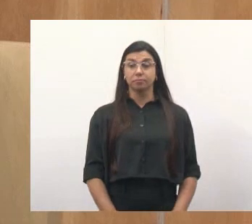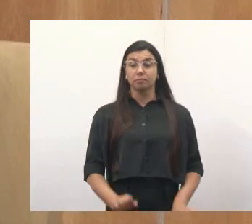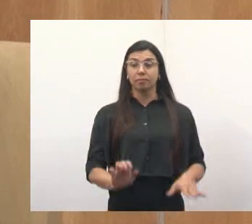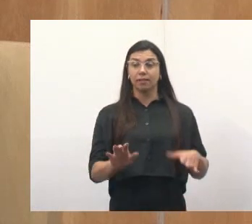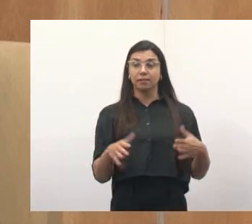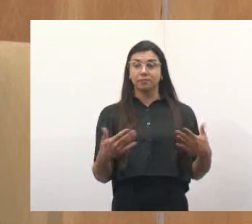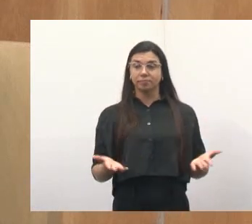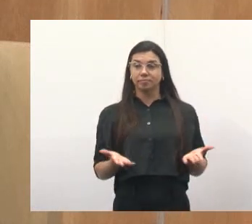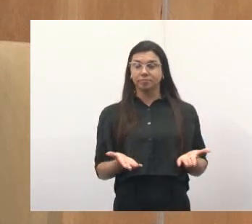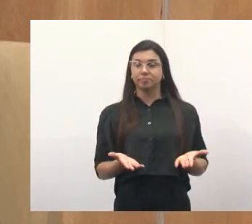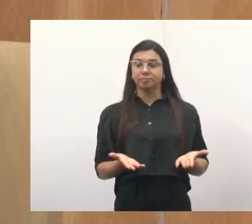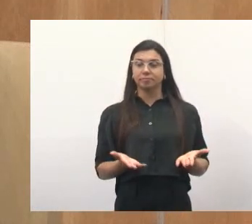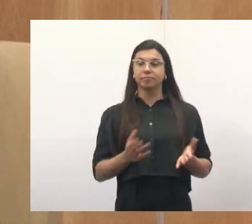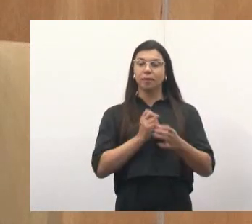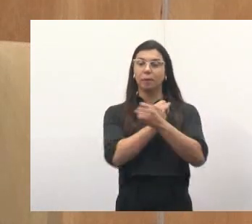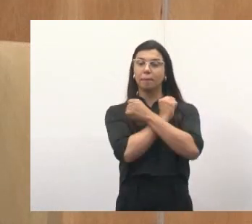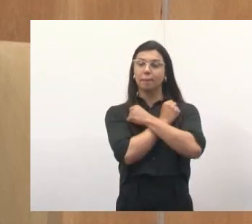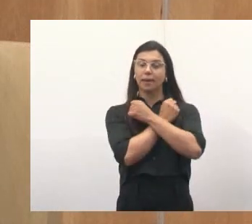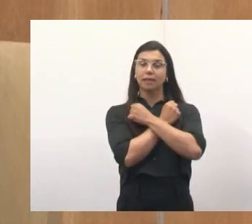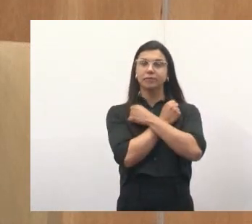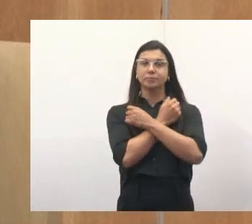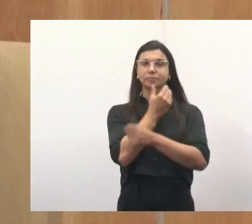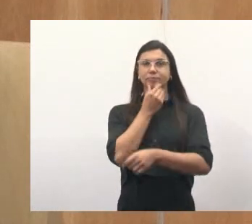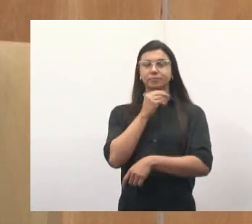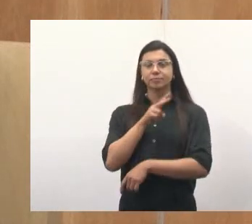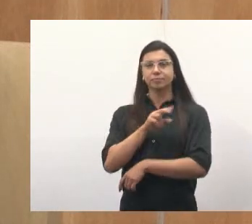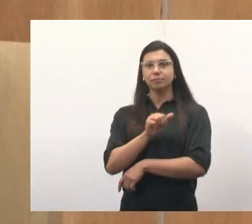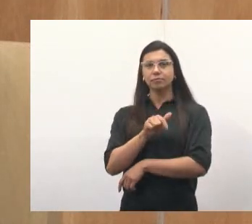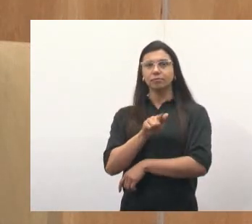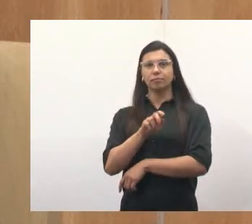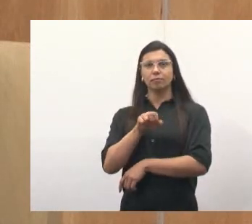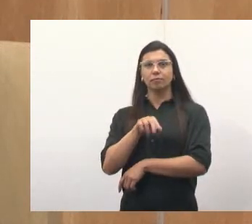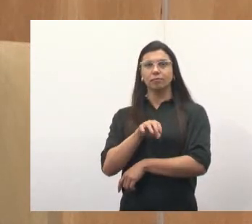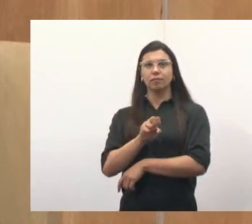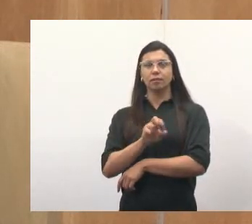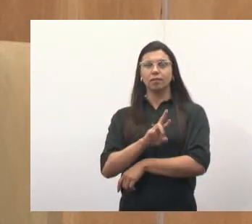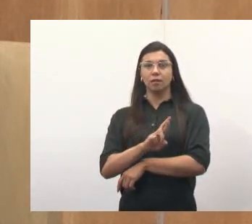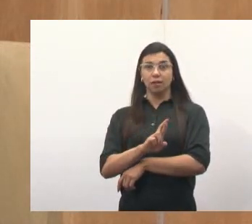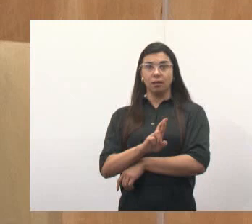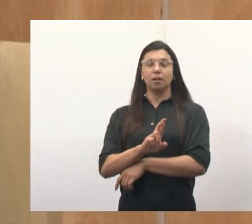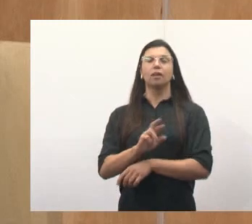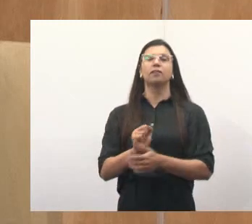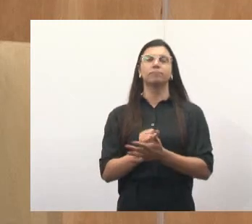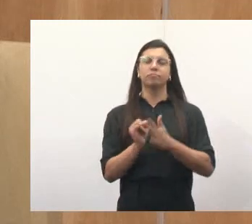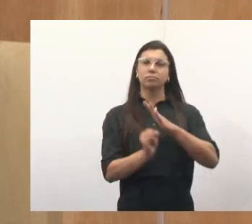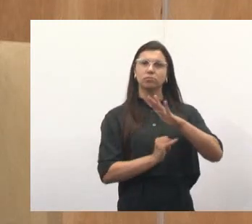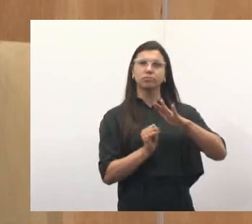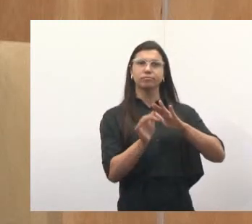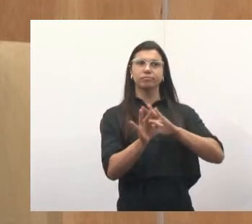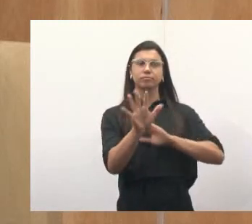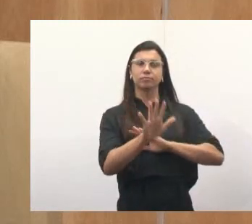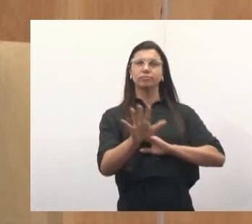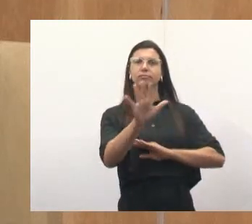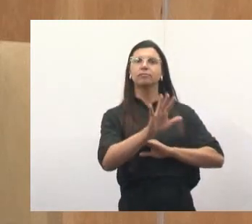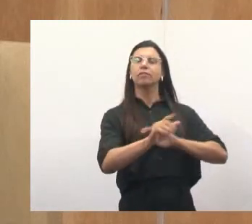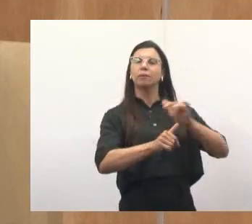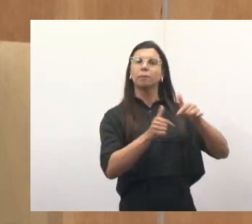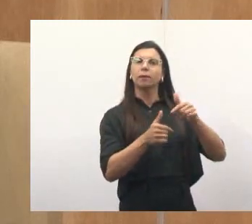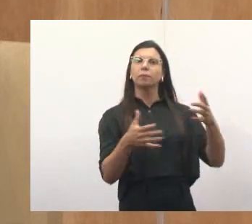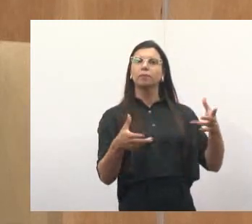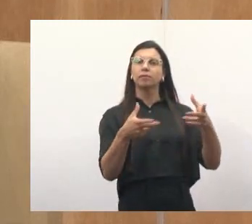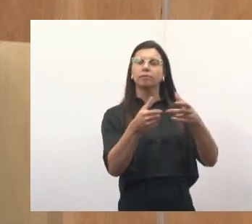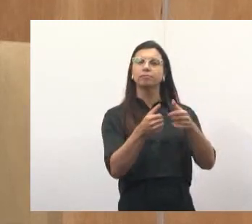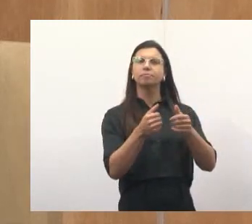Então, um abraço, Wagner, parabéns aí por todo o trabalho que você vem desenvolvendo aqui no Instituto Federal de Jacareí. Estive junto também com o Walker, lá do